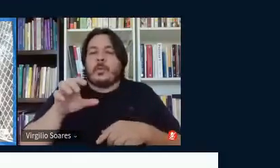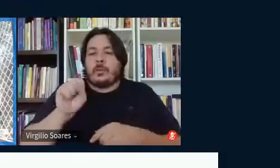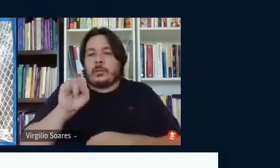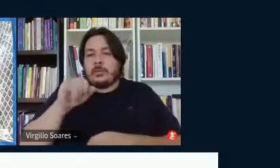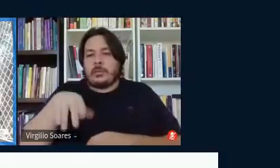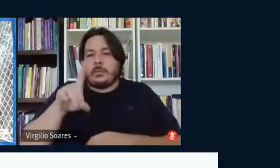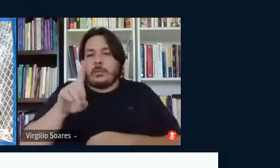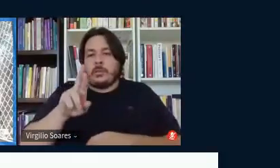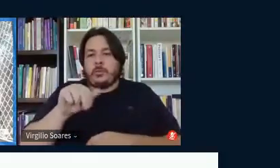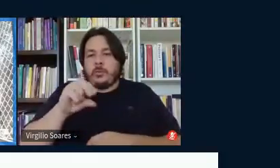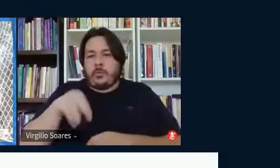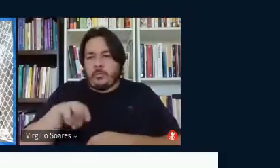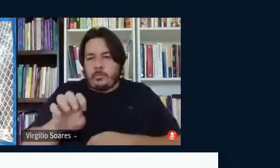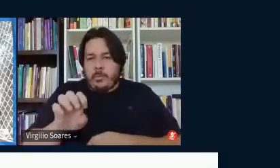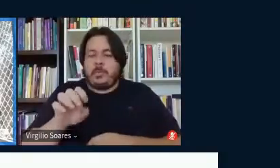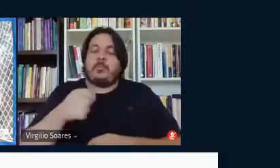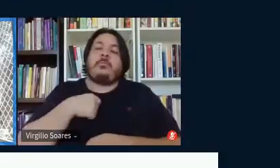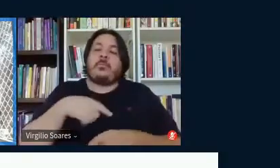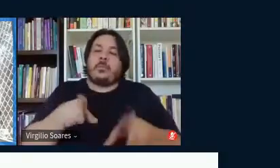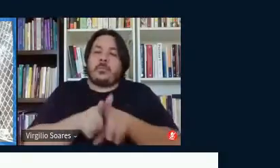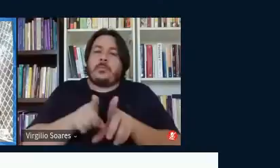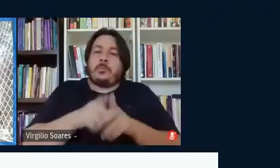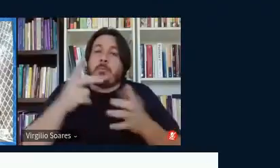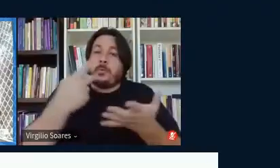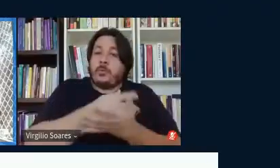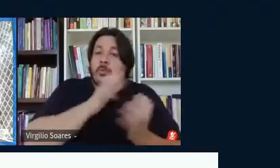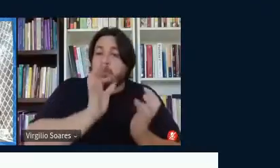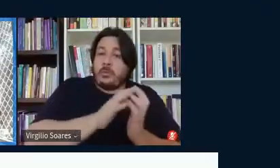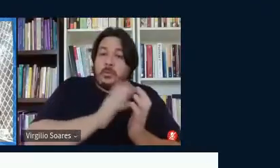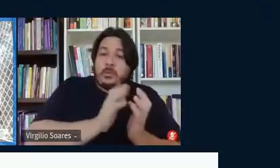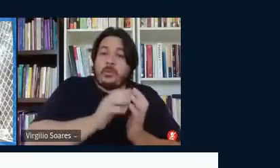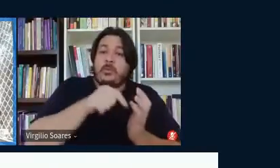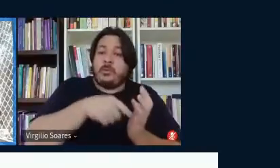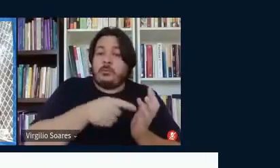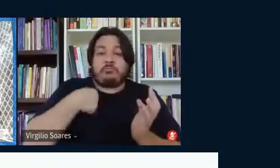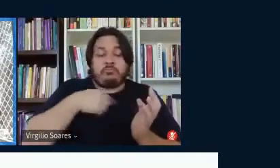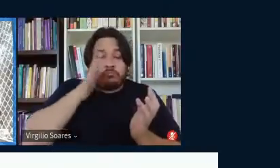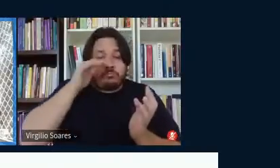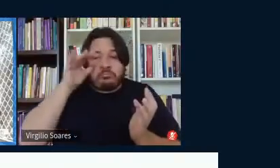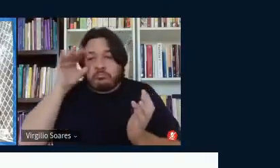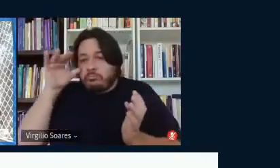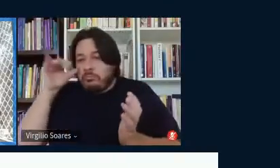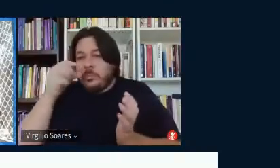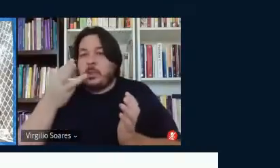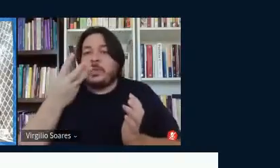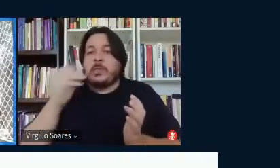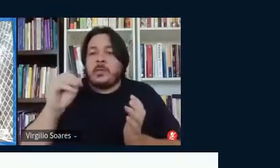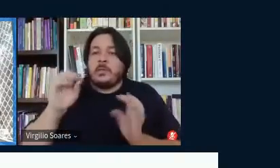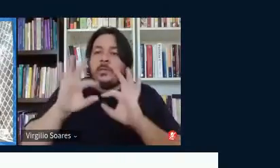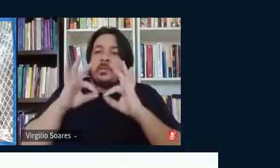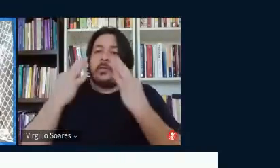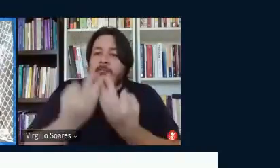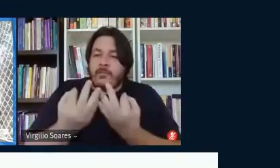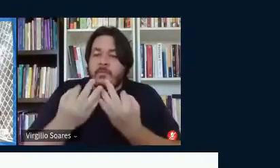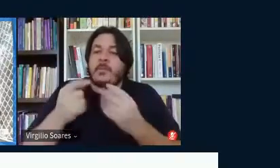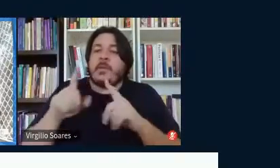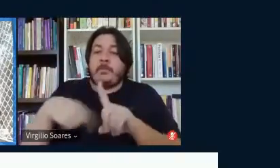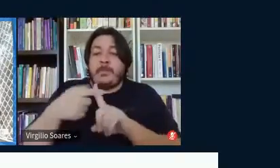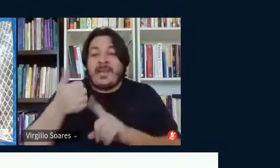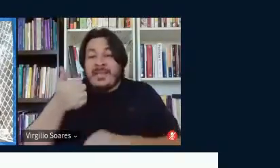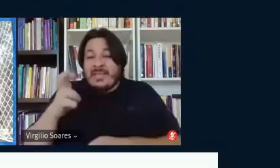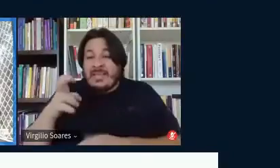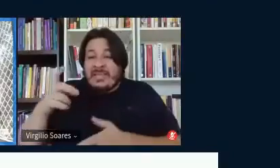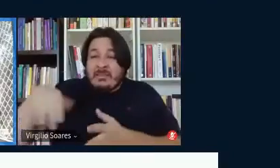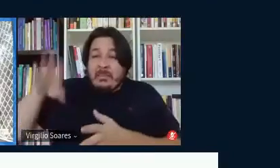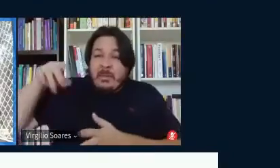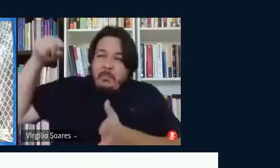esse projeto, então, que foi realizado no Recife, a gente acompanhou mais ou menos 30 famílias e 15 em mais profundidade e ao